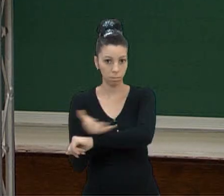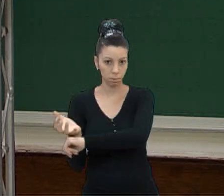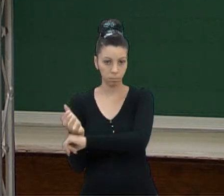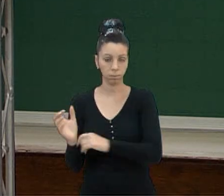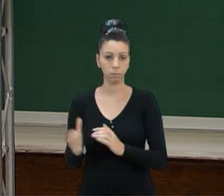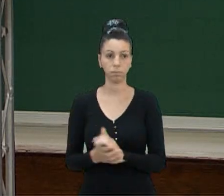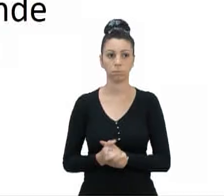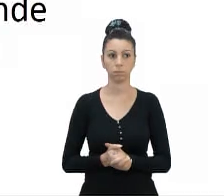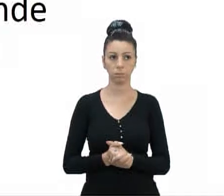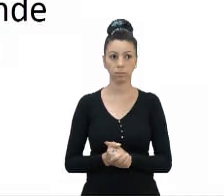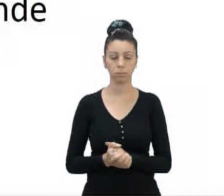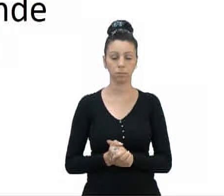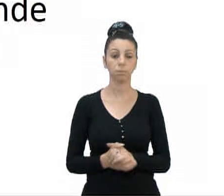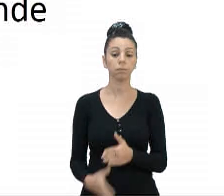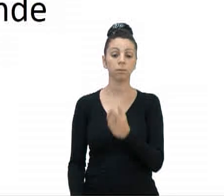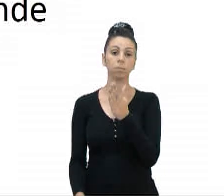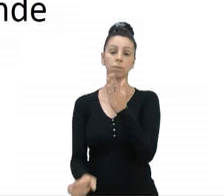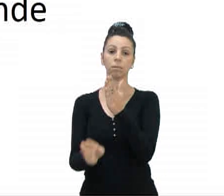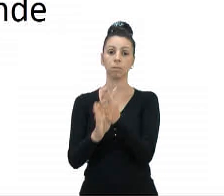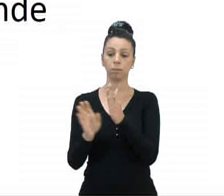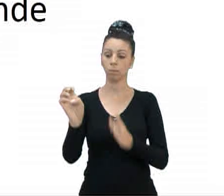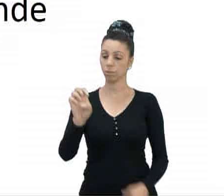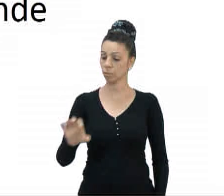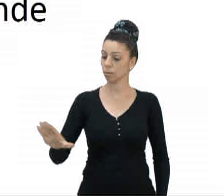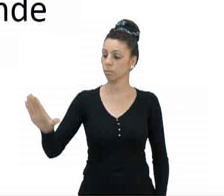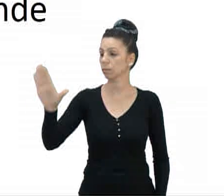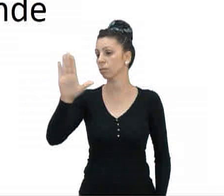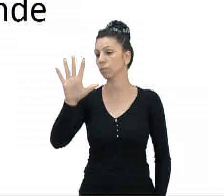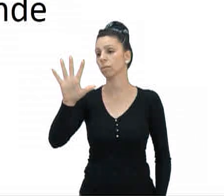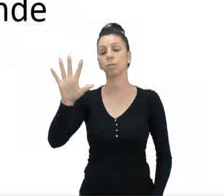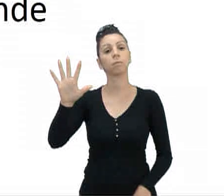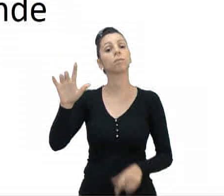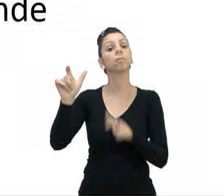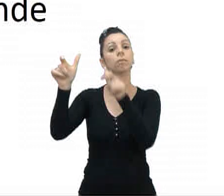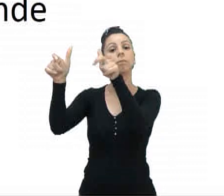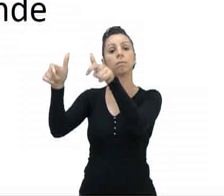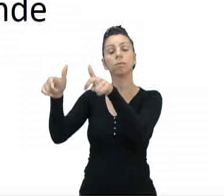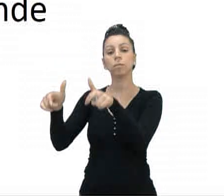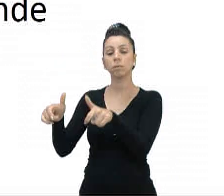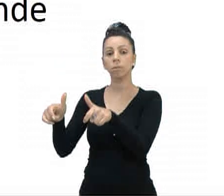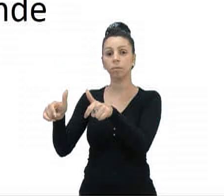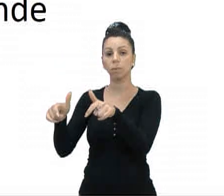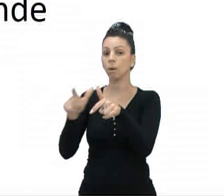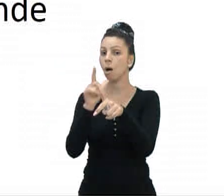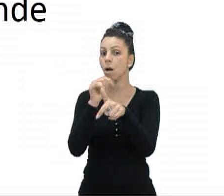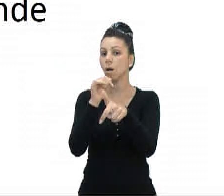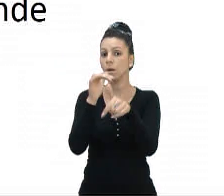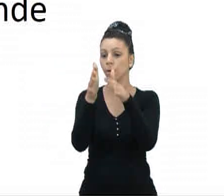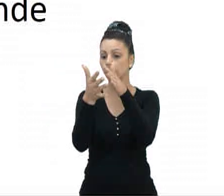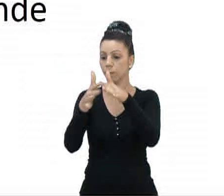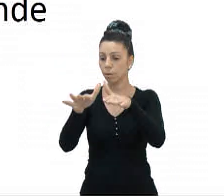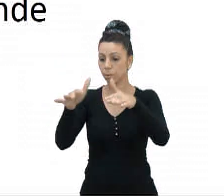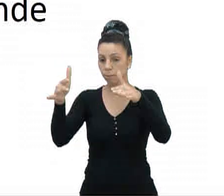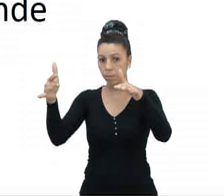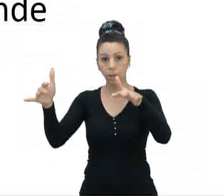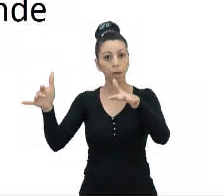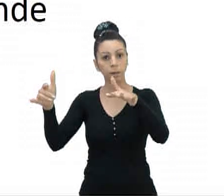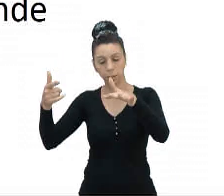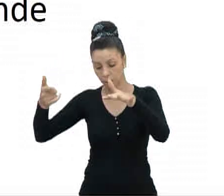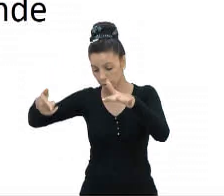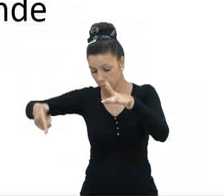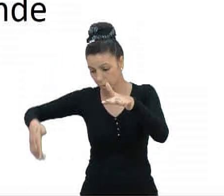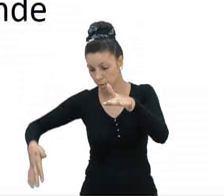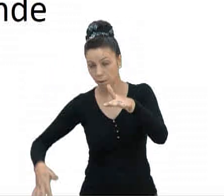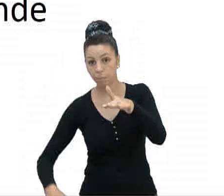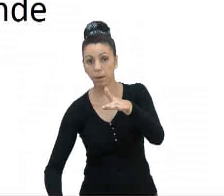Continuando lá, são encontradas no continente algumas áreas que estão abaixo do nível do mar, tá? E essa área é